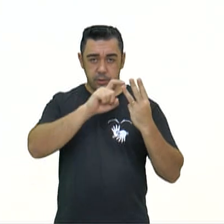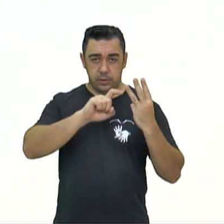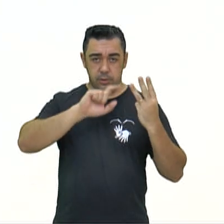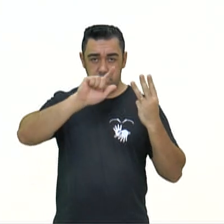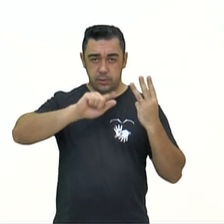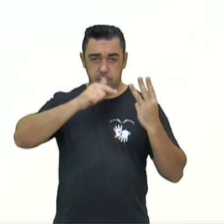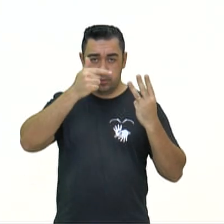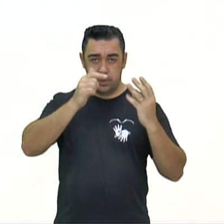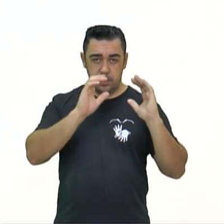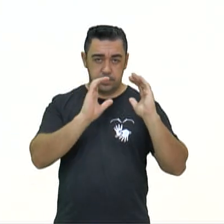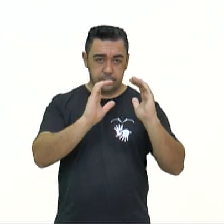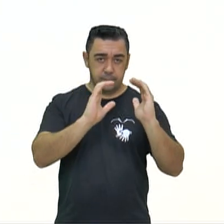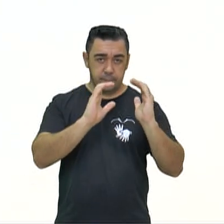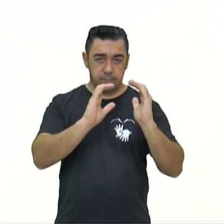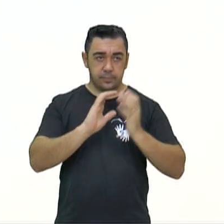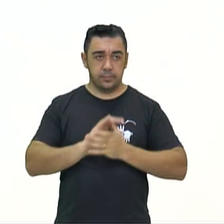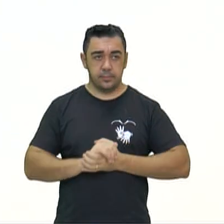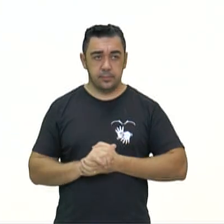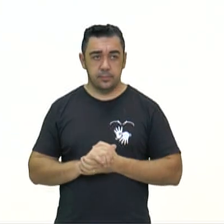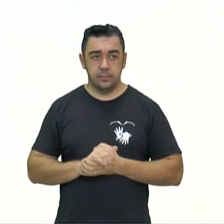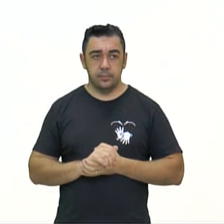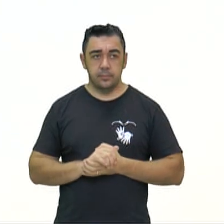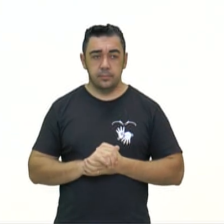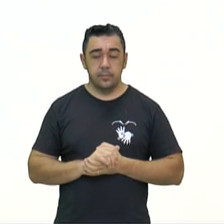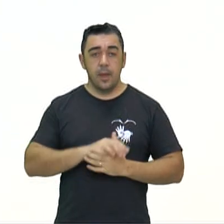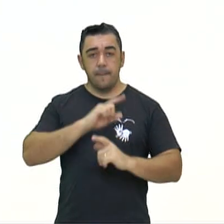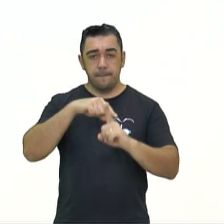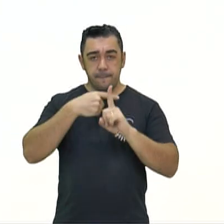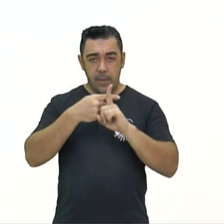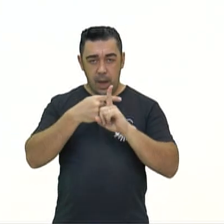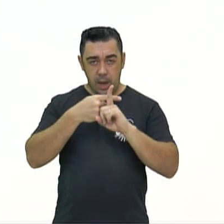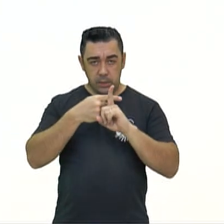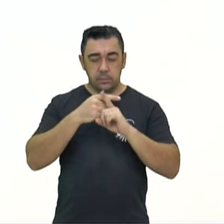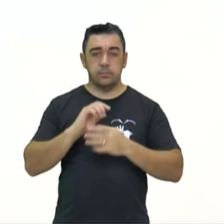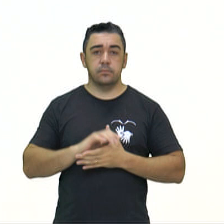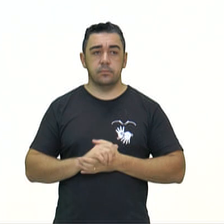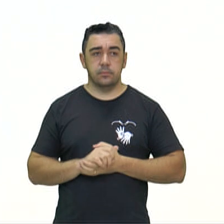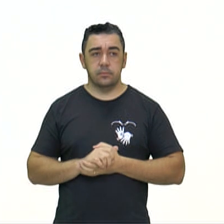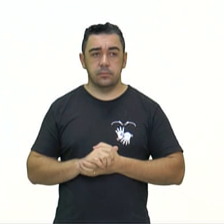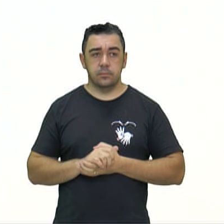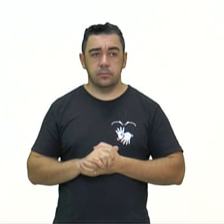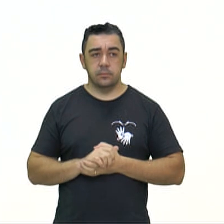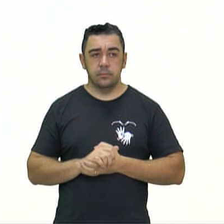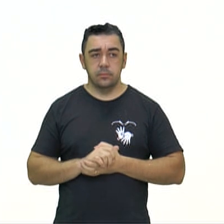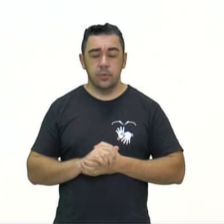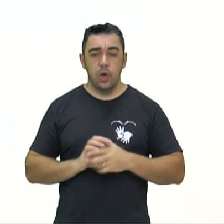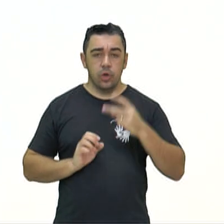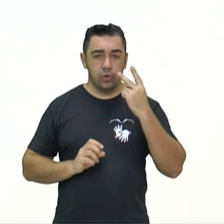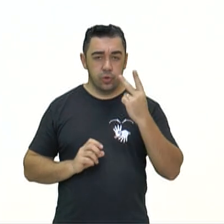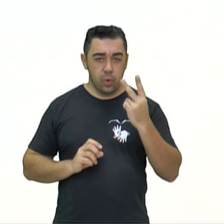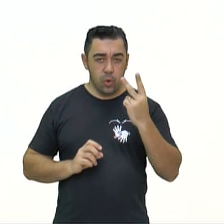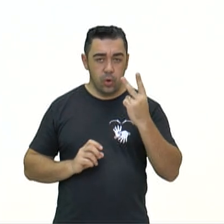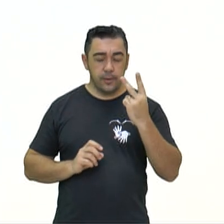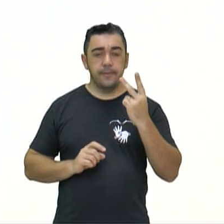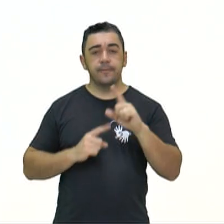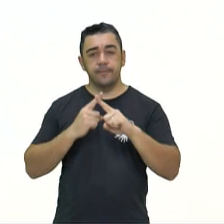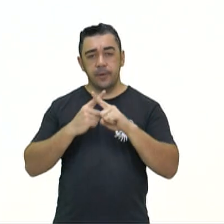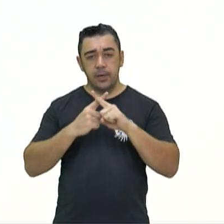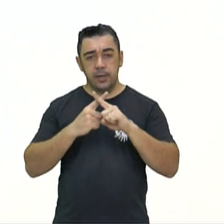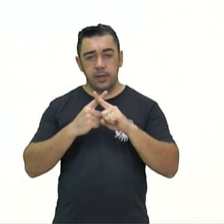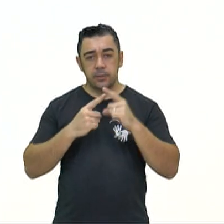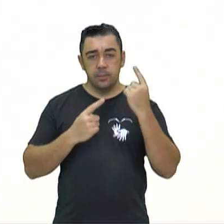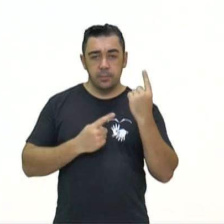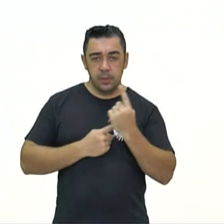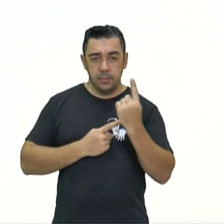primeiro termo, 3x ao quadrado, mais, porque eu estou somando, duas vezes quem? O primeiro termo